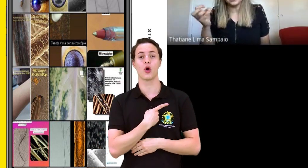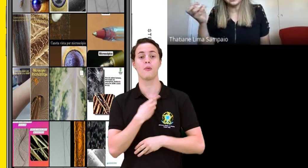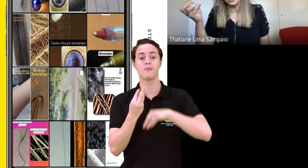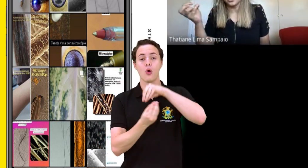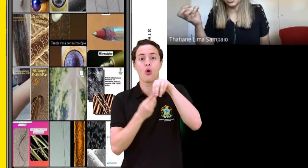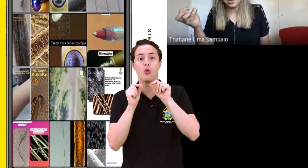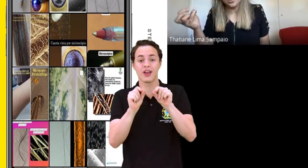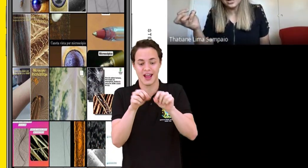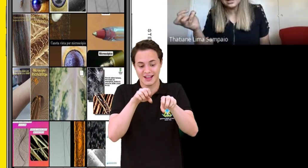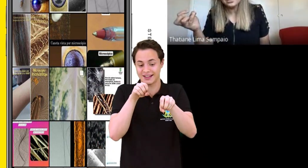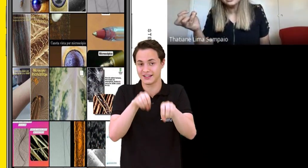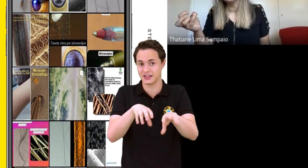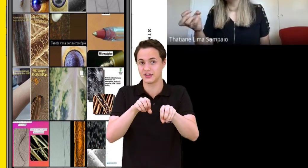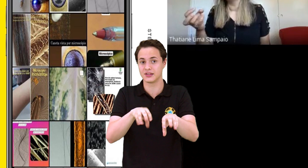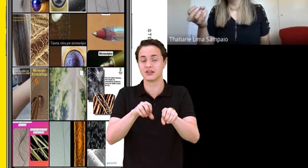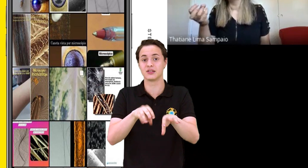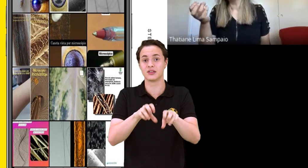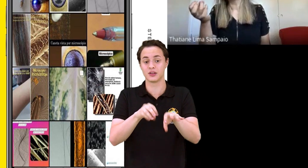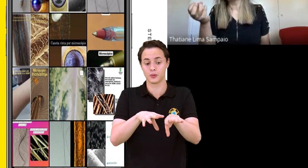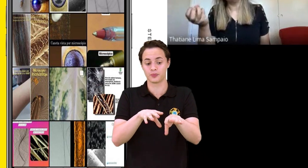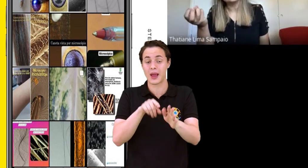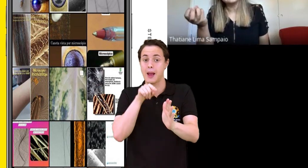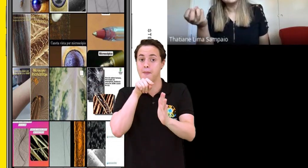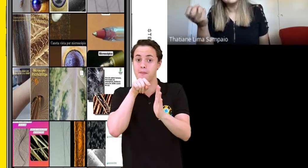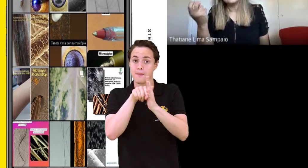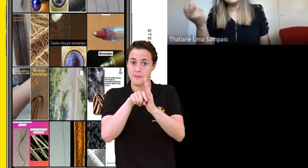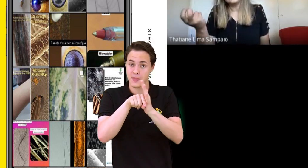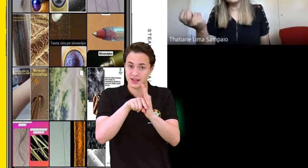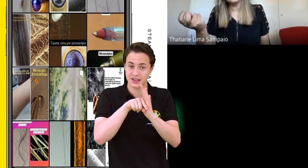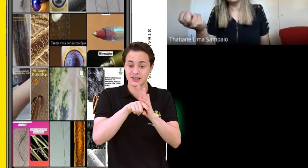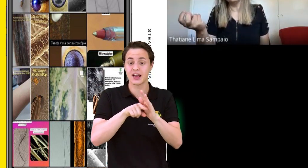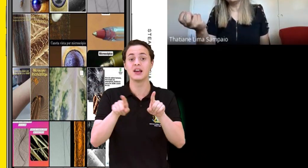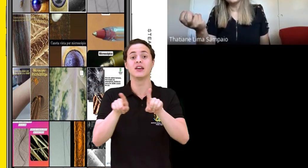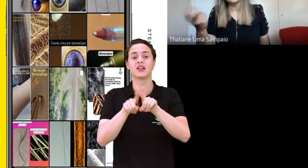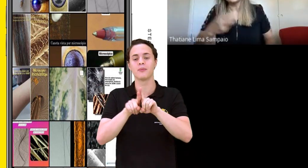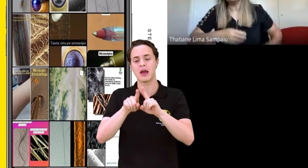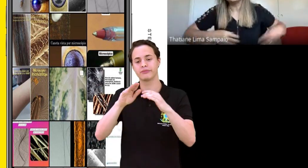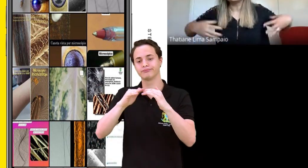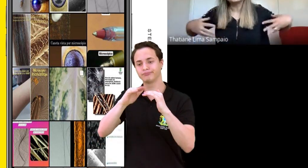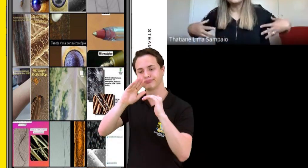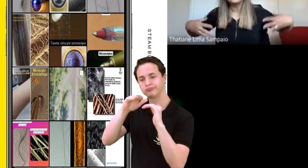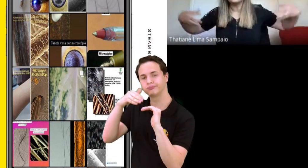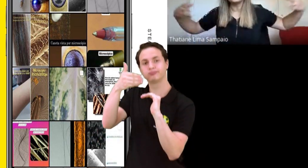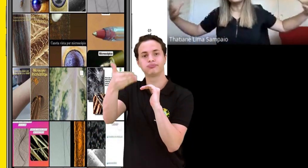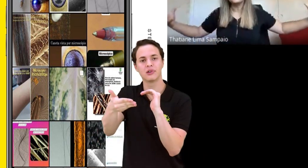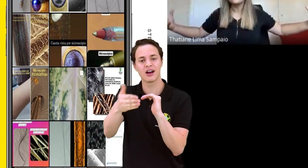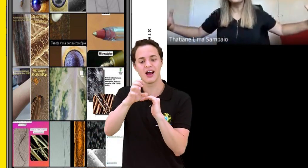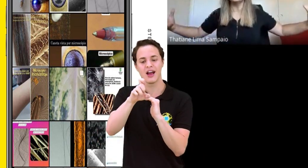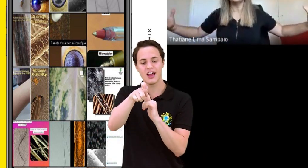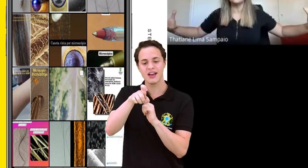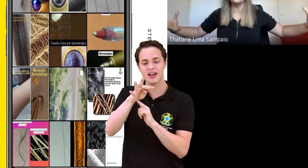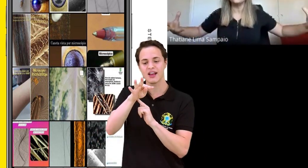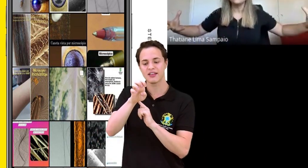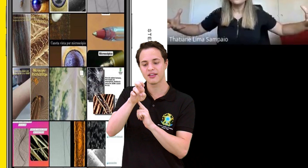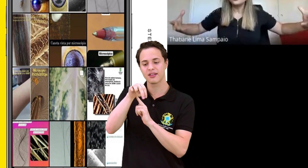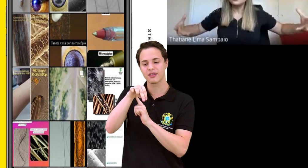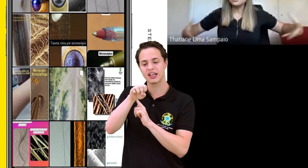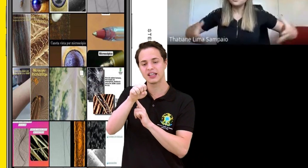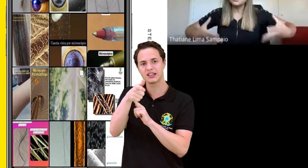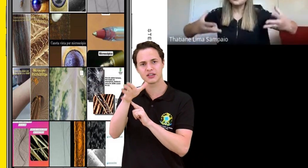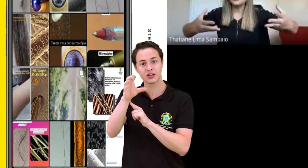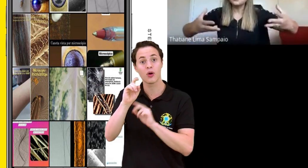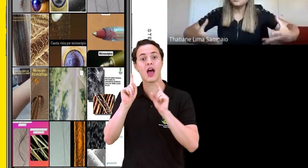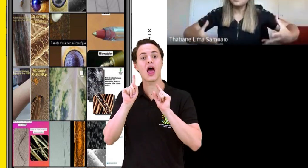nas nossas salas de aula, pesquisa e extensão. A extensão é trazer à comunidade o que